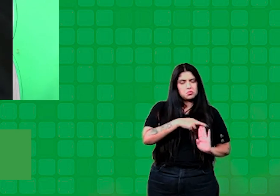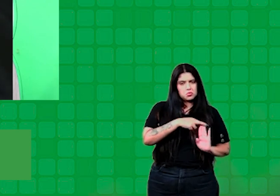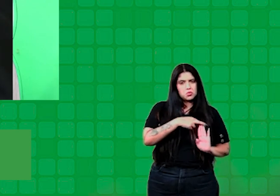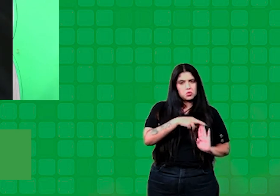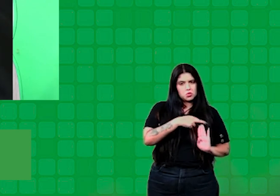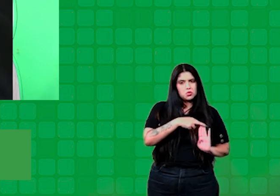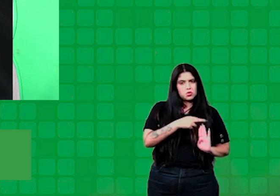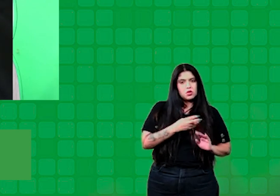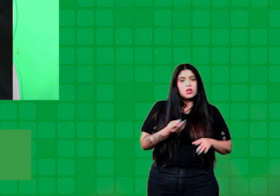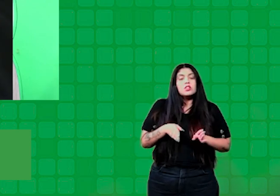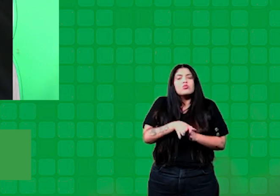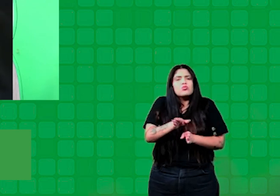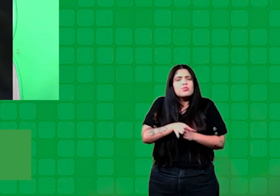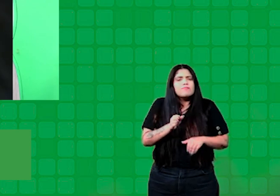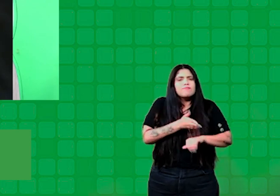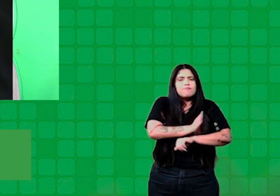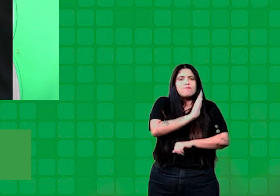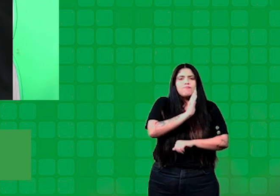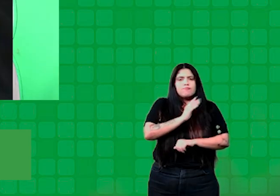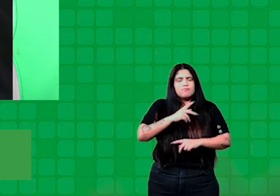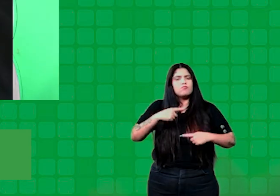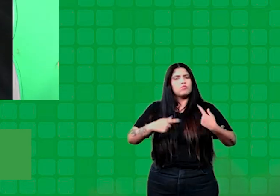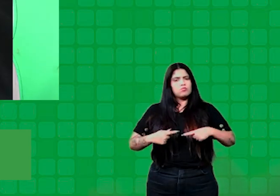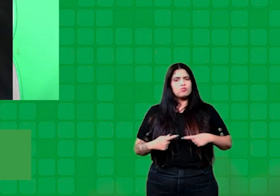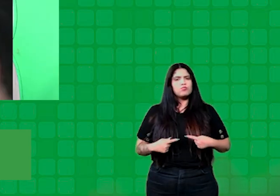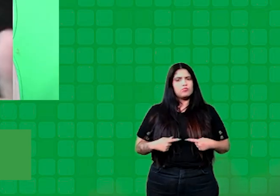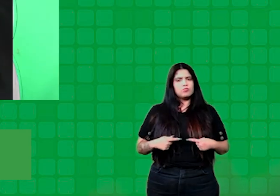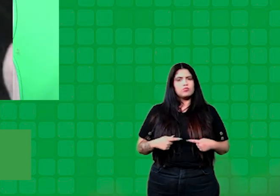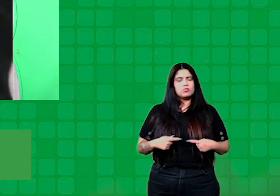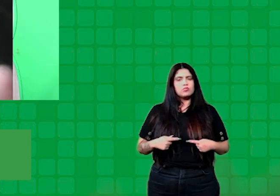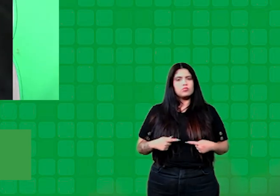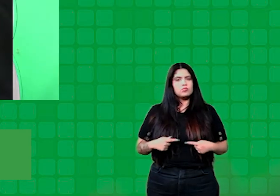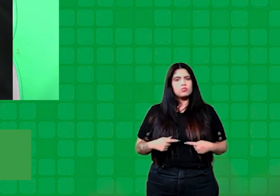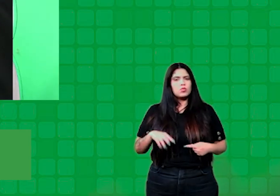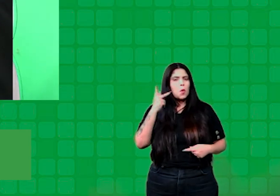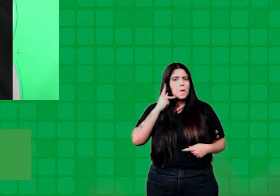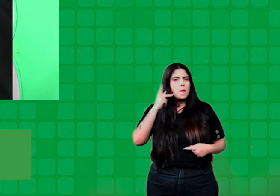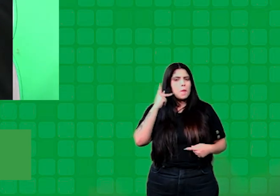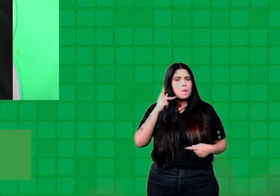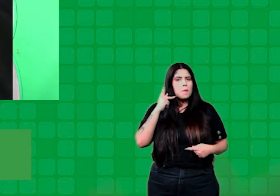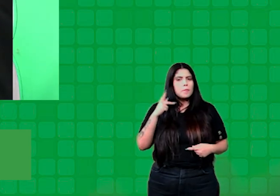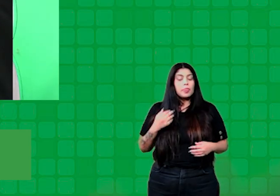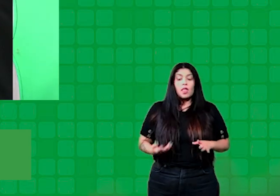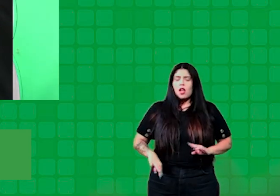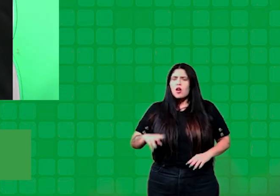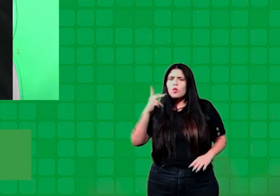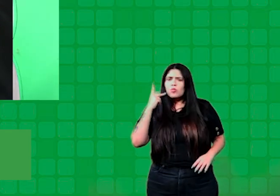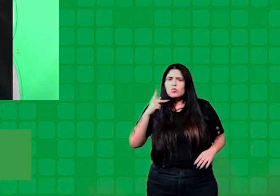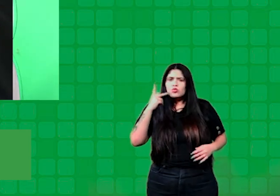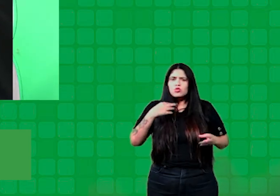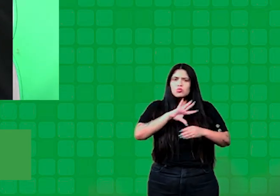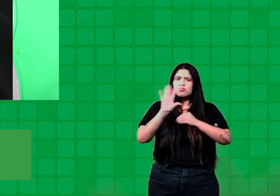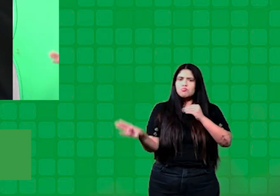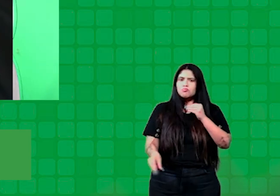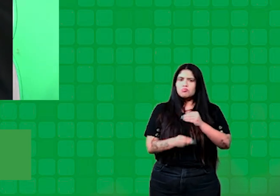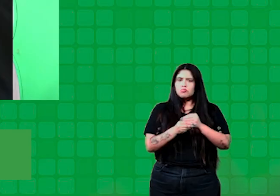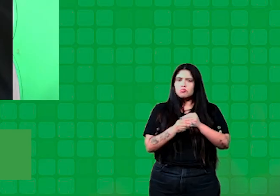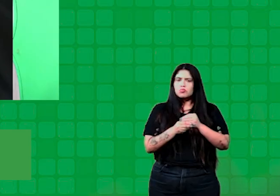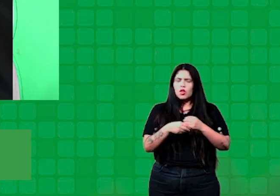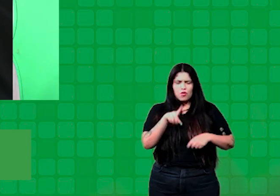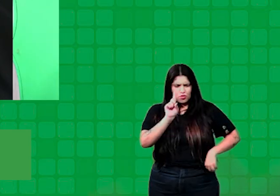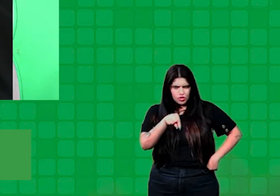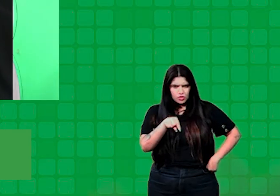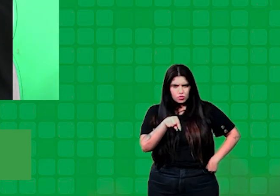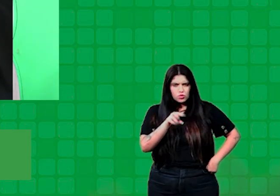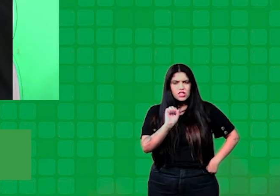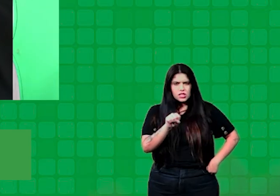aprovar a política, e a política, no caso, ser um anexo, né? Foi isso acho que você mencionou, né, Patrícia?